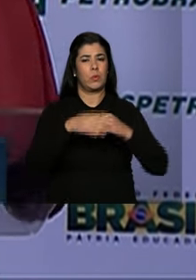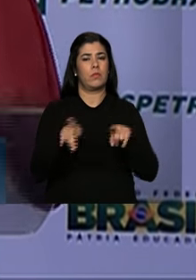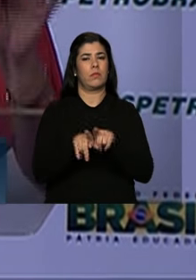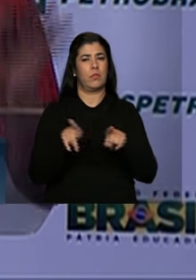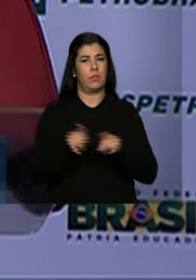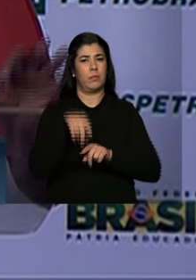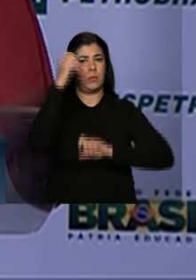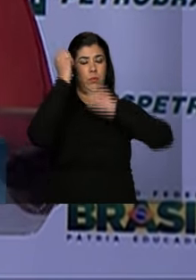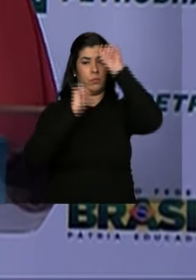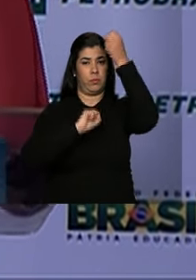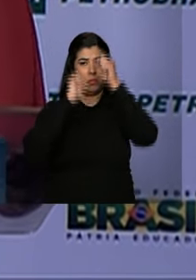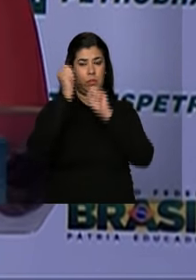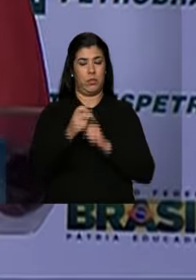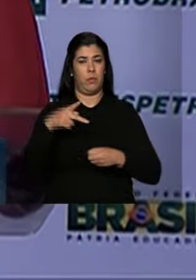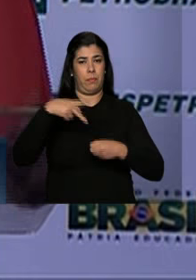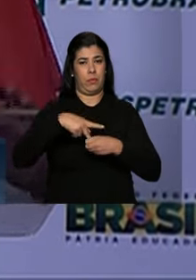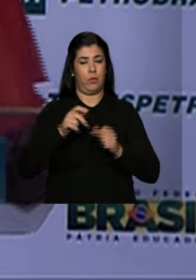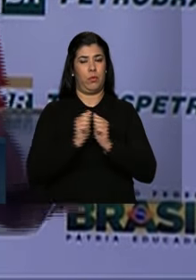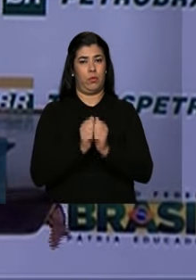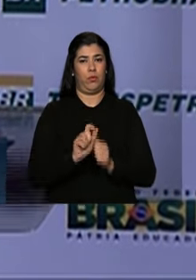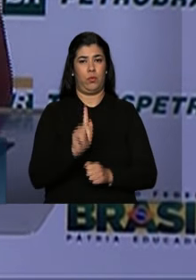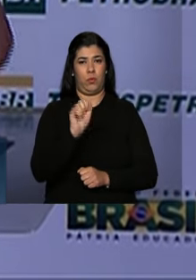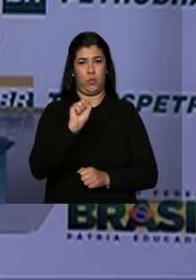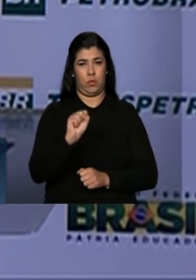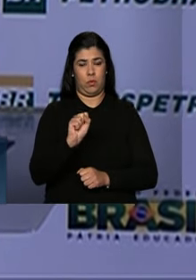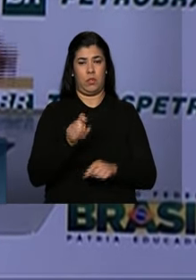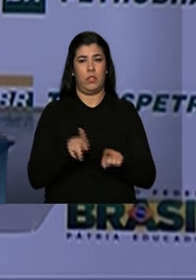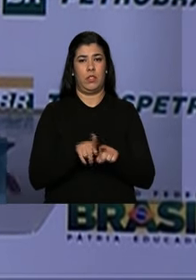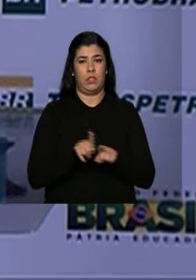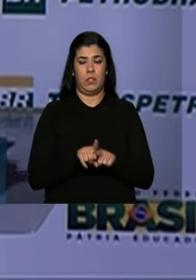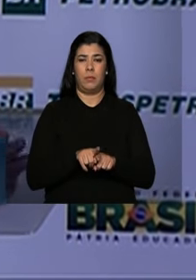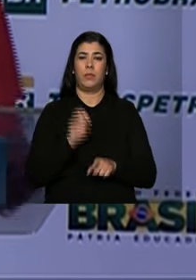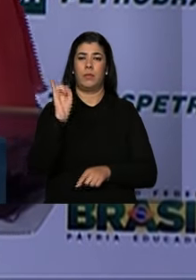a indústria de petróleo e gás.